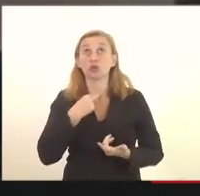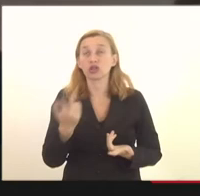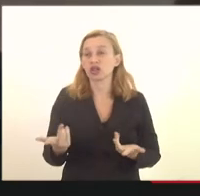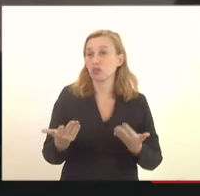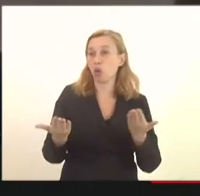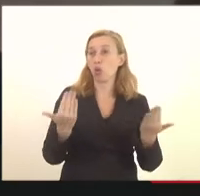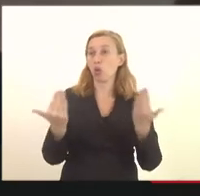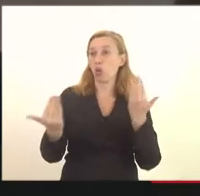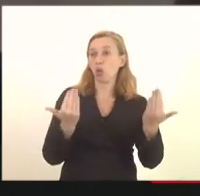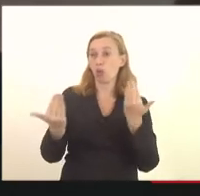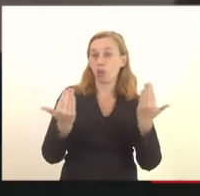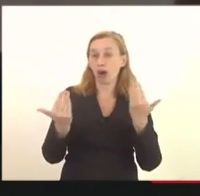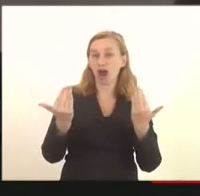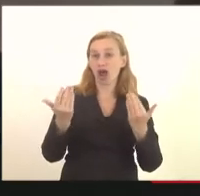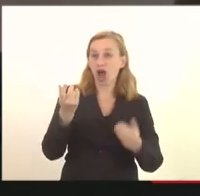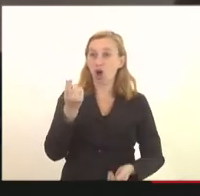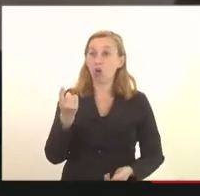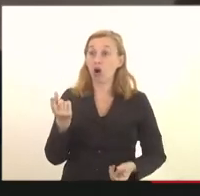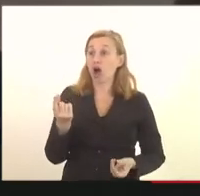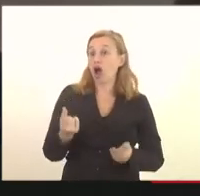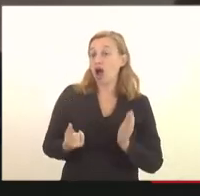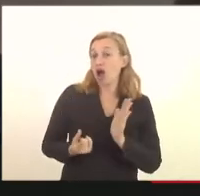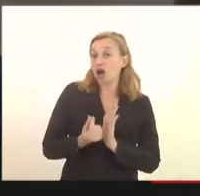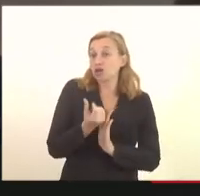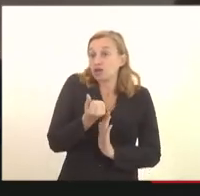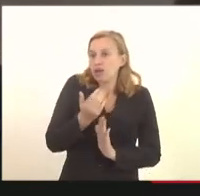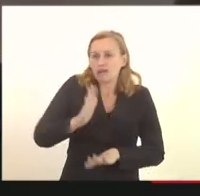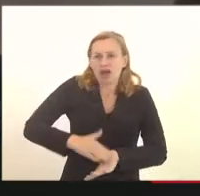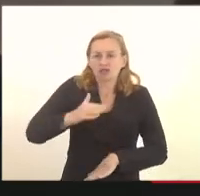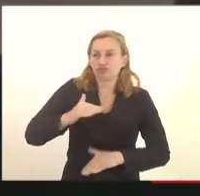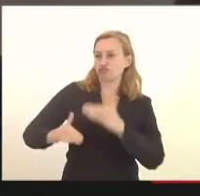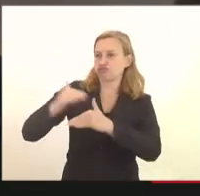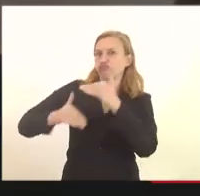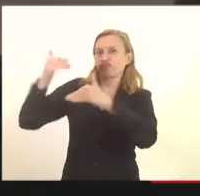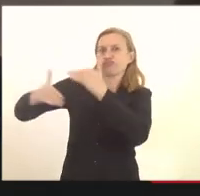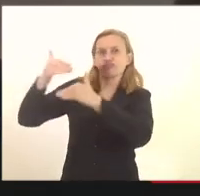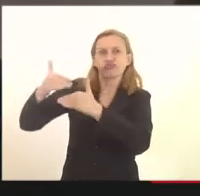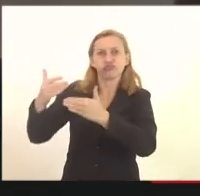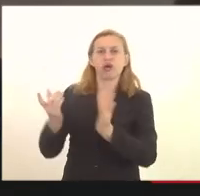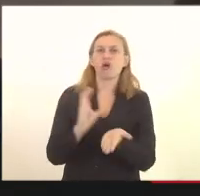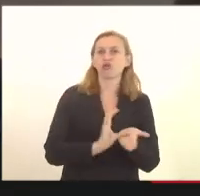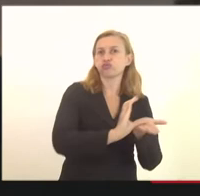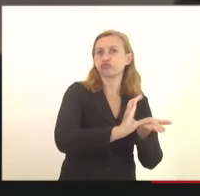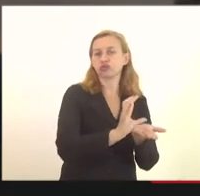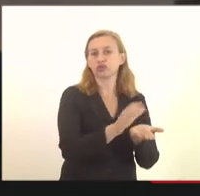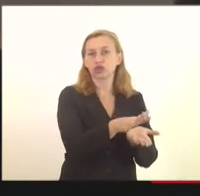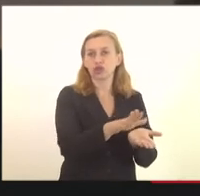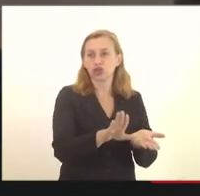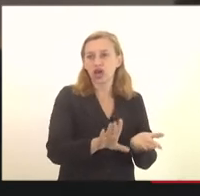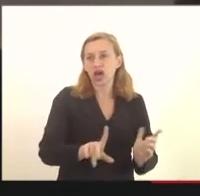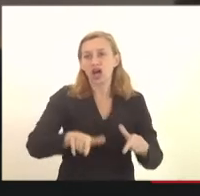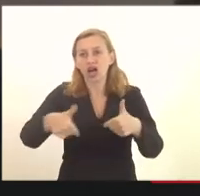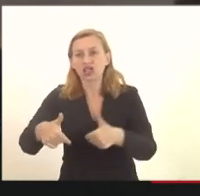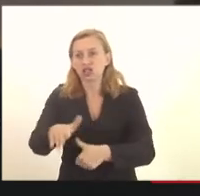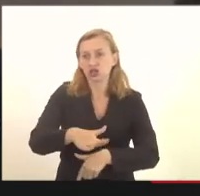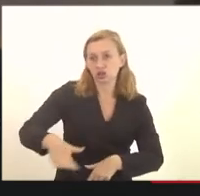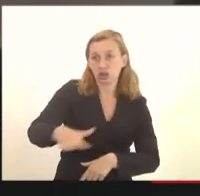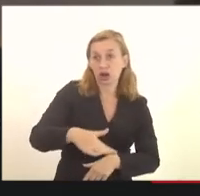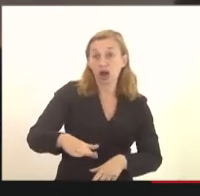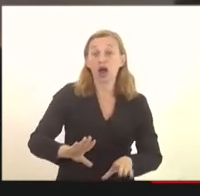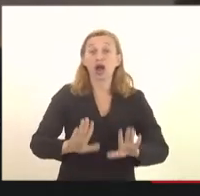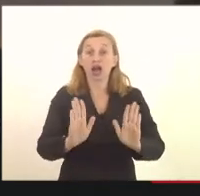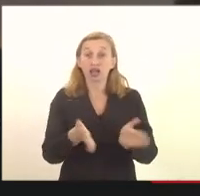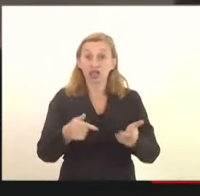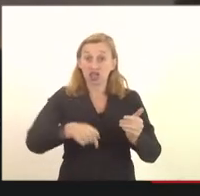comparar com economias mais avançadas que já eximiram seus recursos e agora estão caminhando para outras áreas, enquanto que no Brasil nós ainda